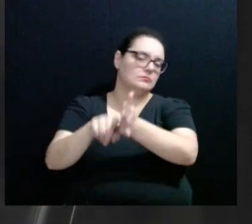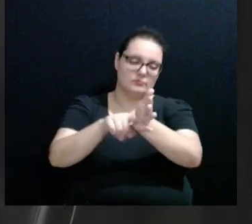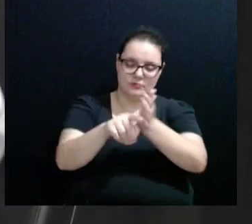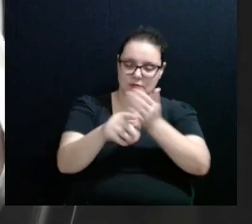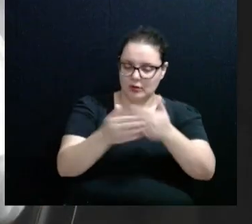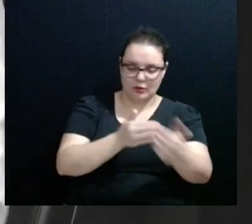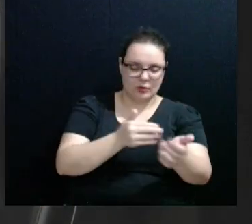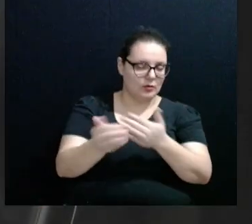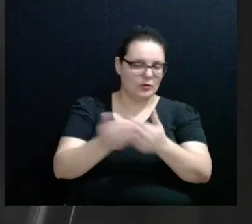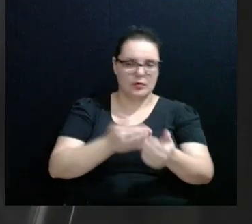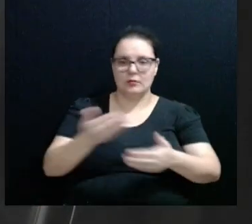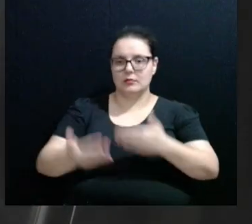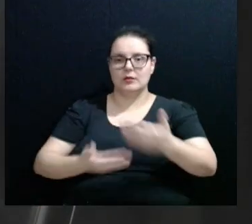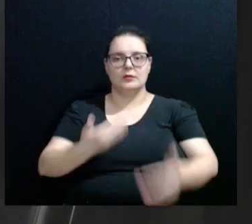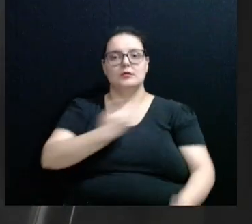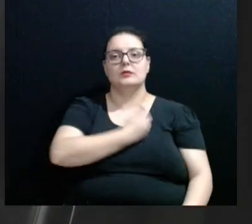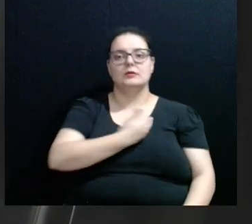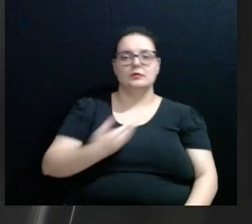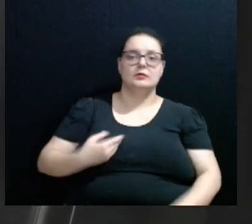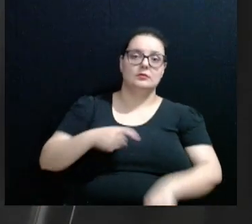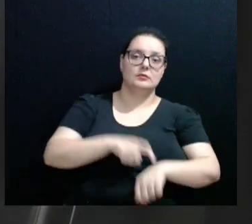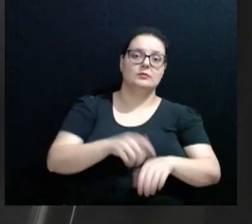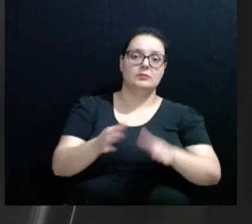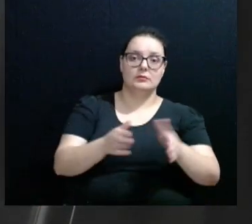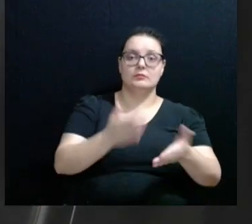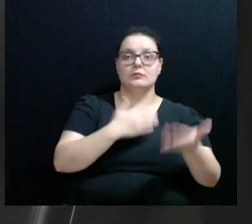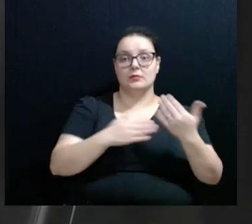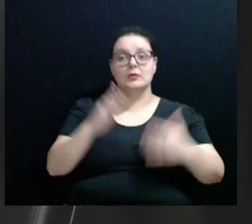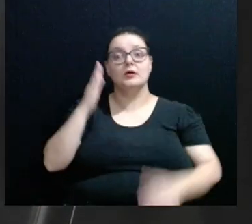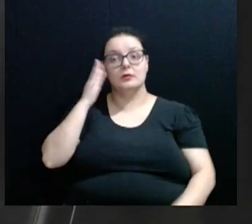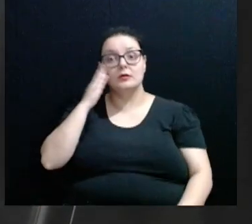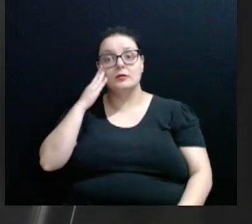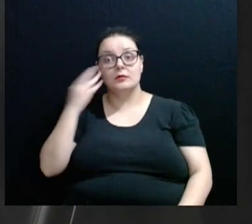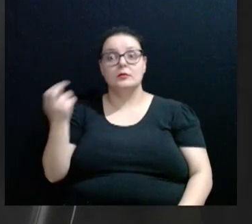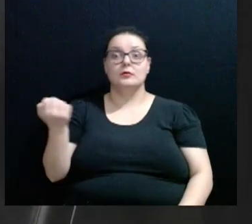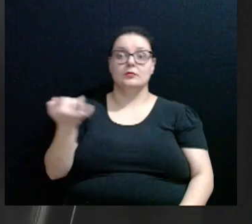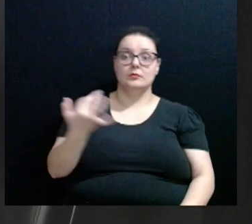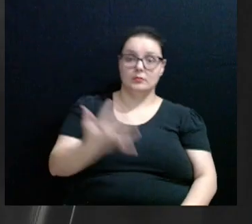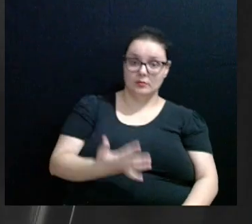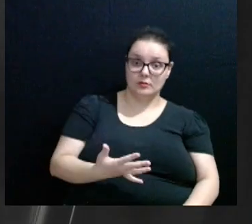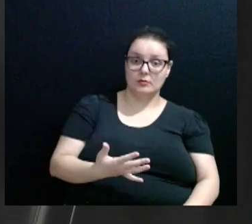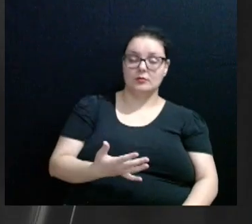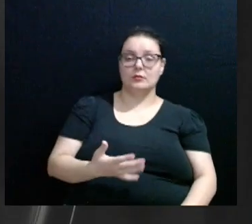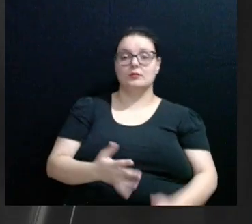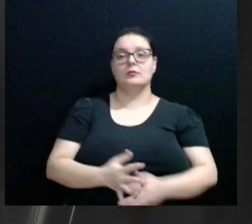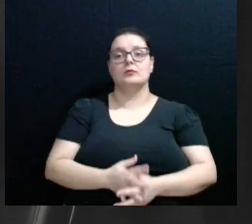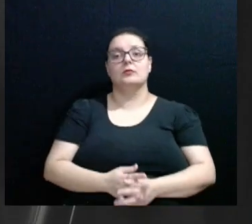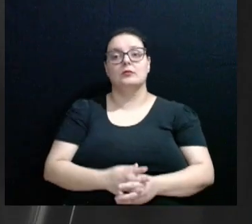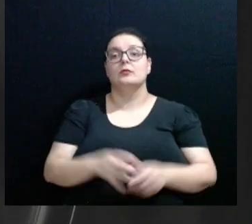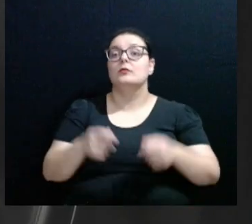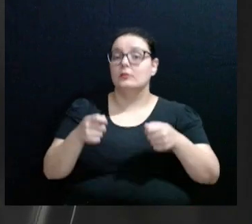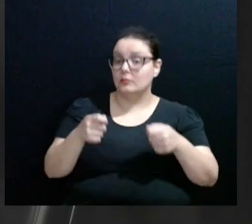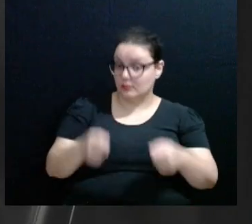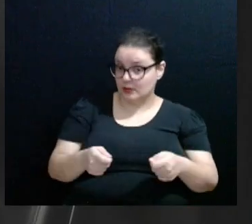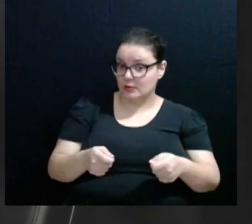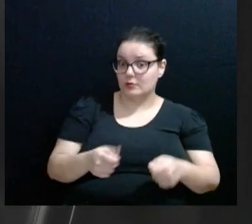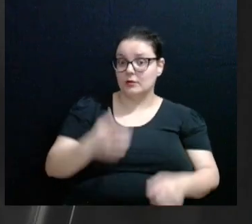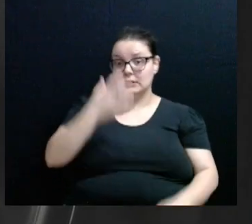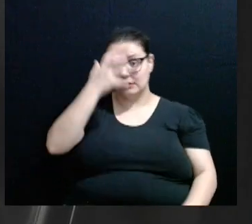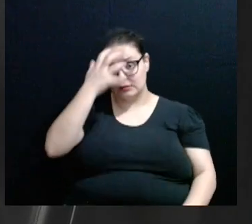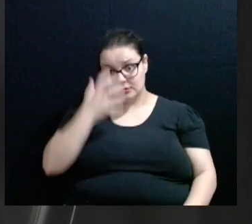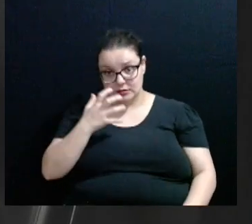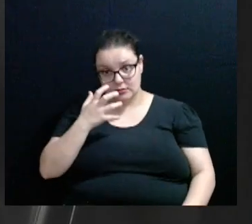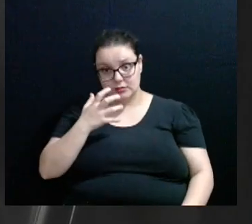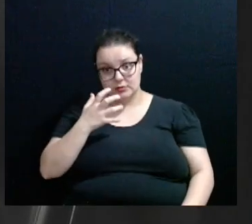qualquer servidor público na época, eles sabem o quanto a gente foi firme, o quanto a gente foi sério, o quanto a gente